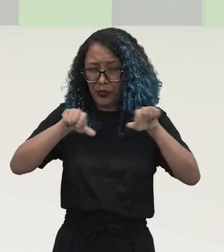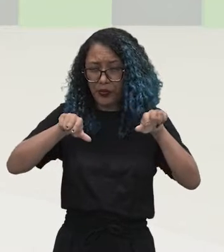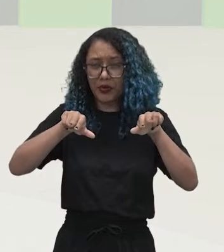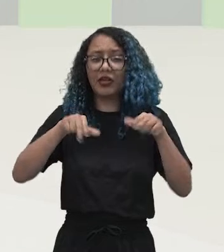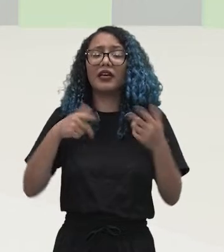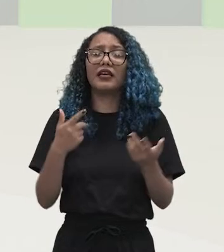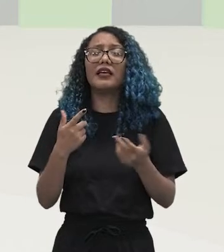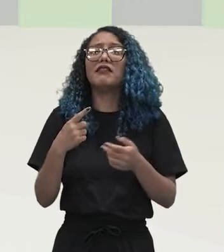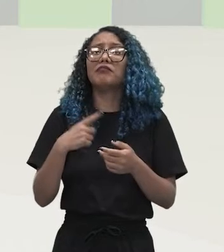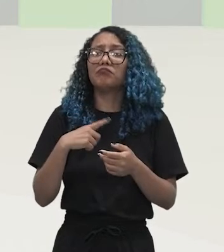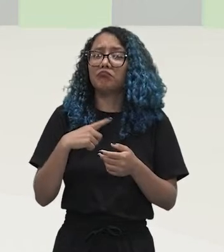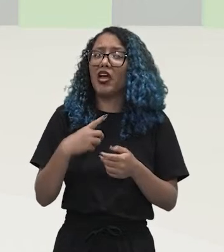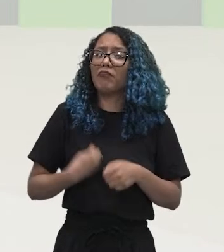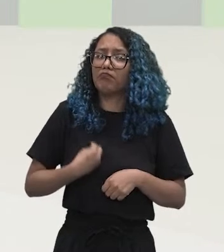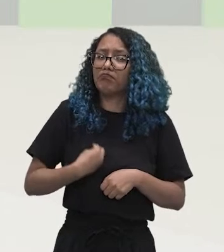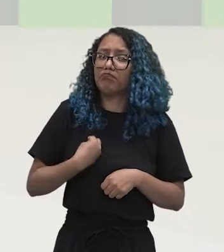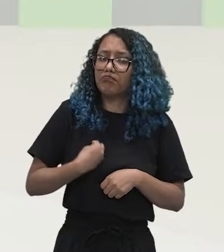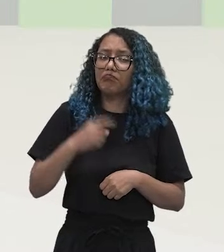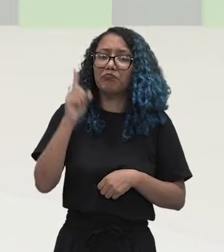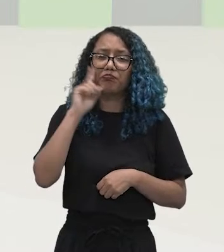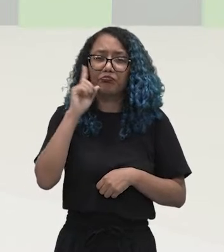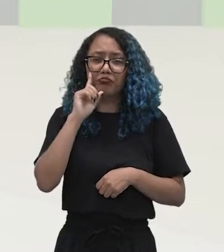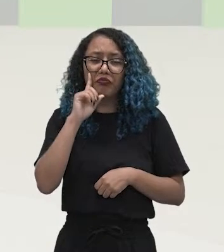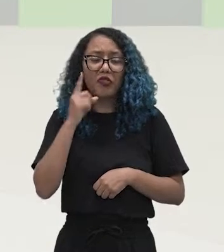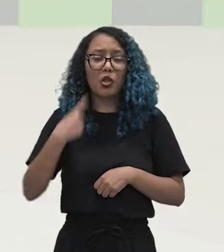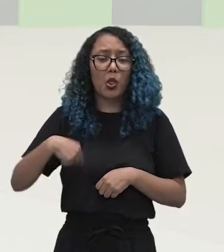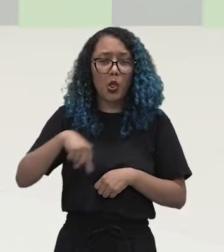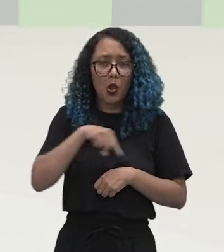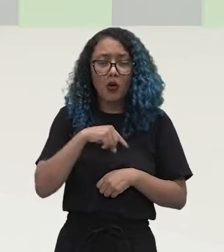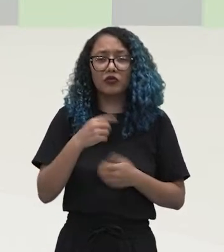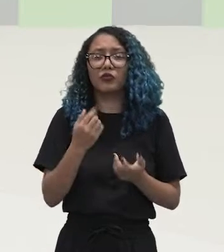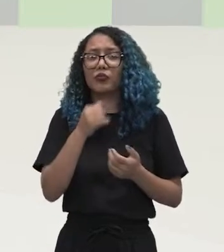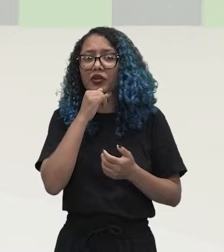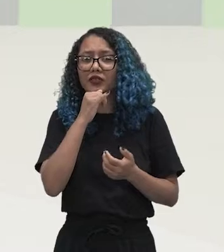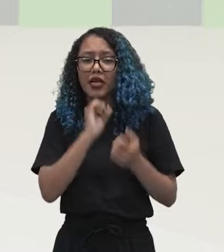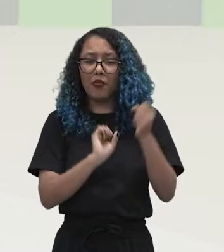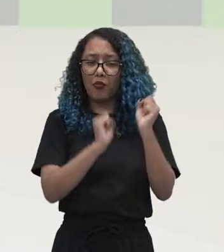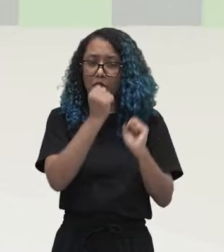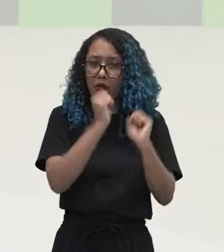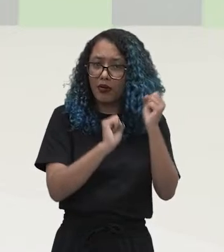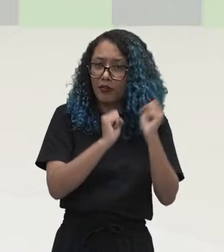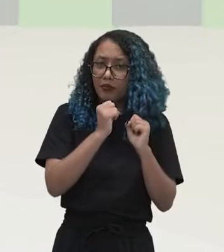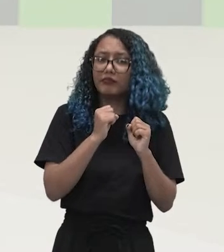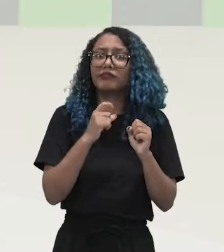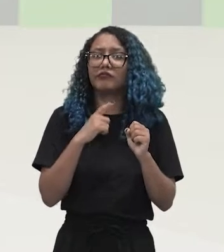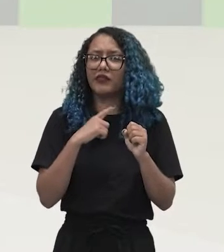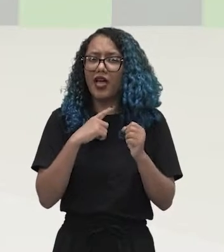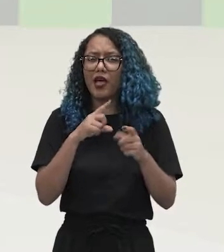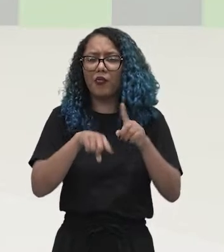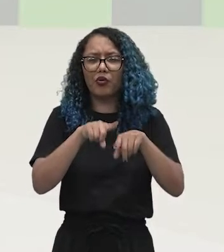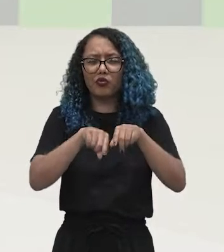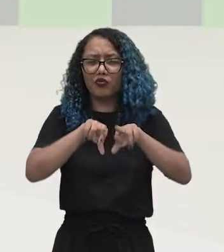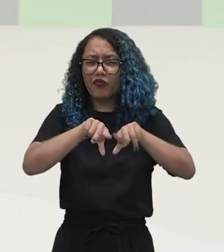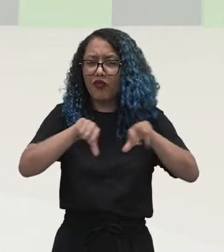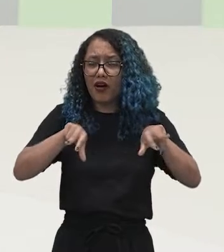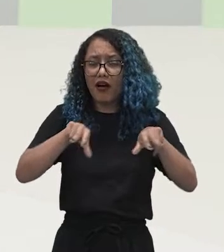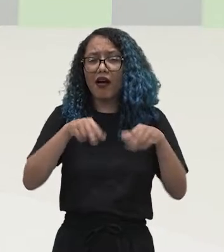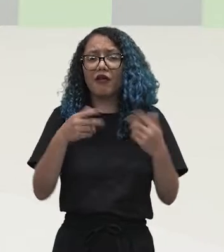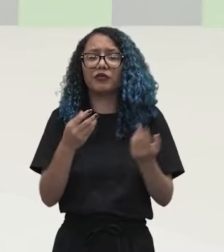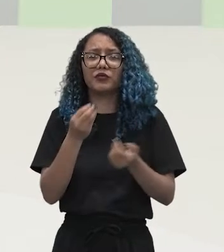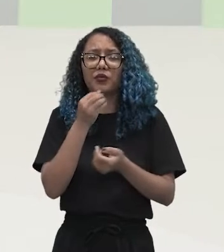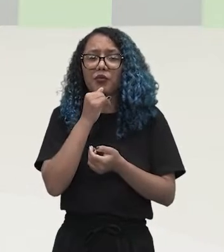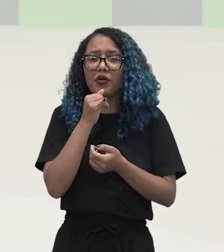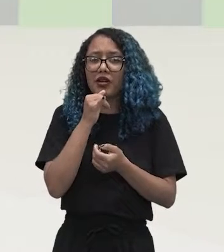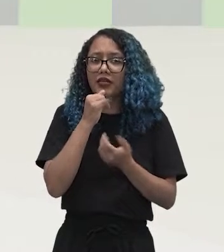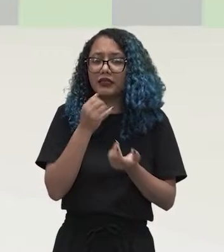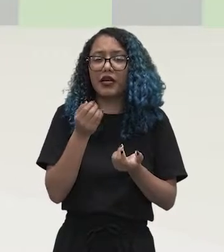estão muito presentes no nosso dia a dia. Na indústria, por exemplo, de vários produtos, sejam produtos, por